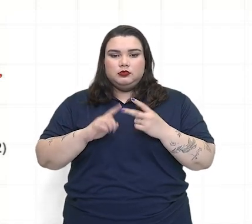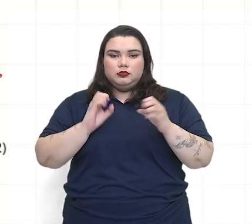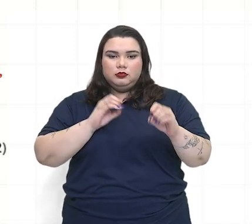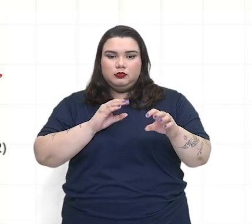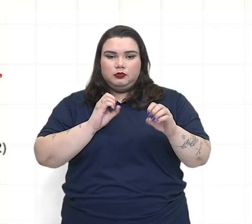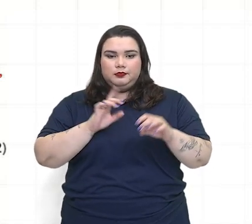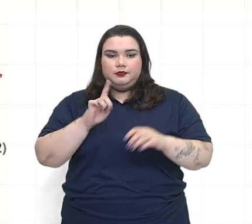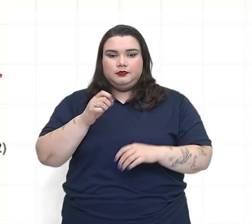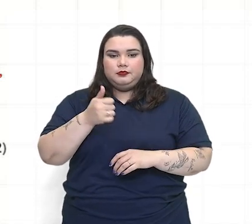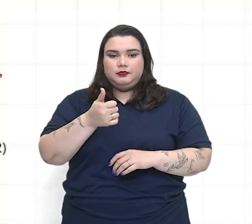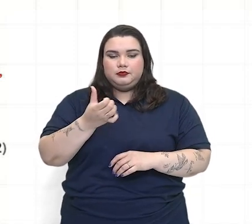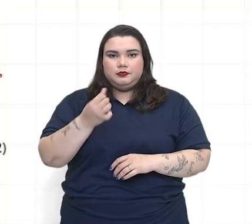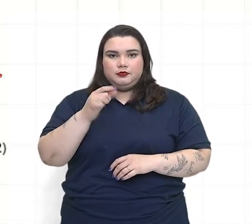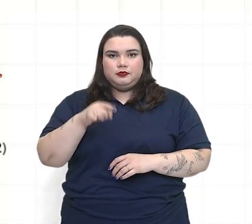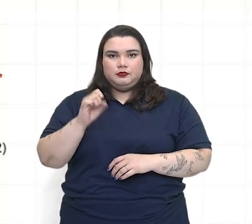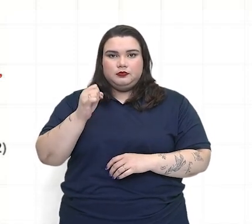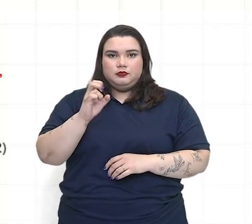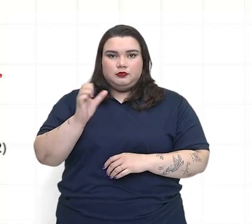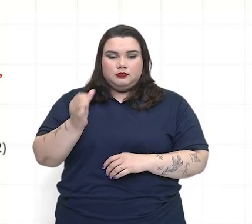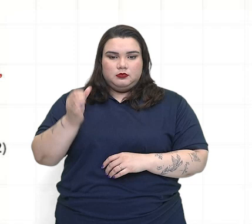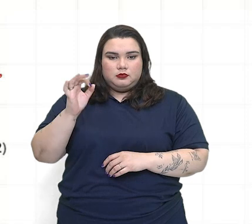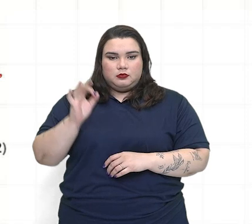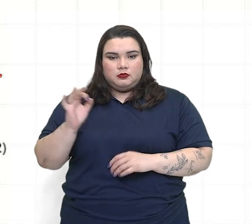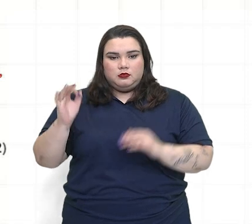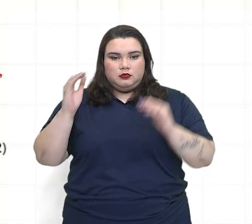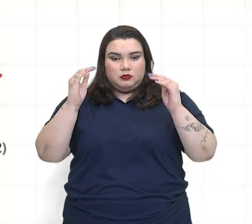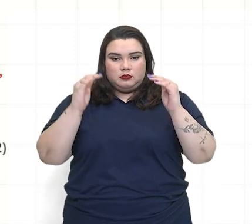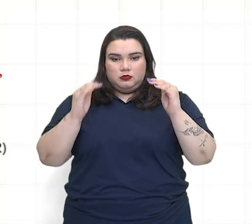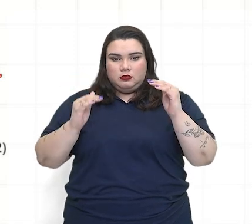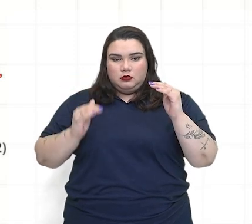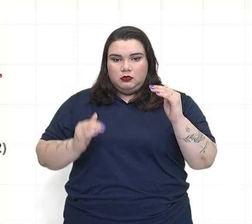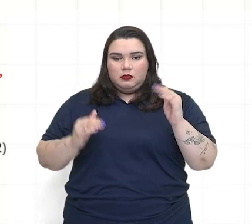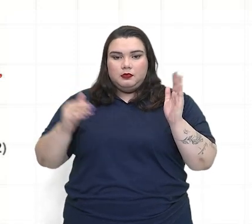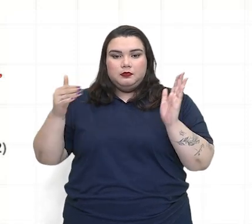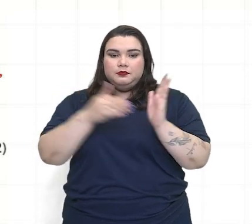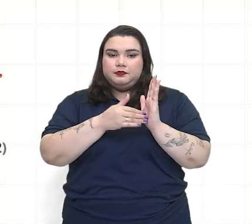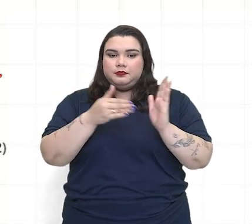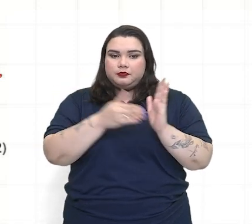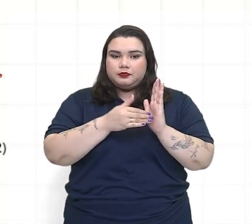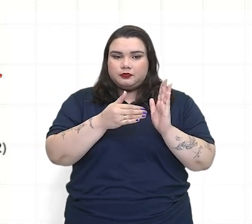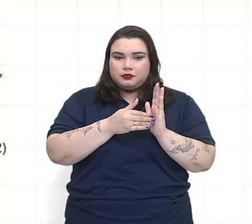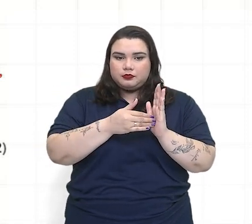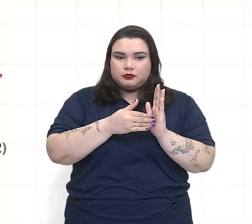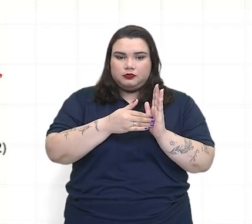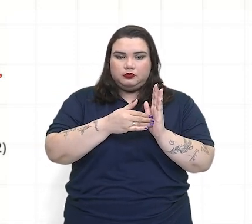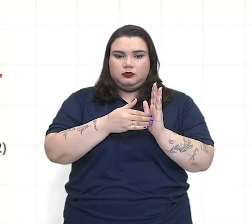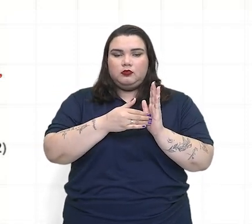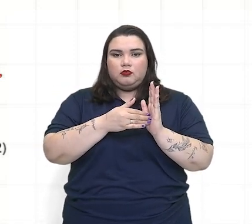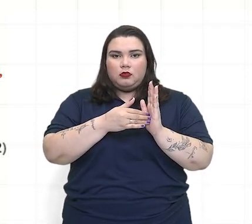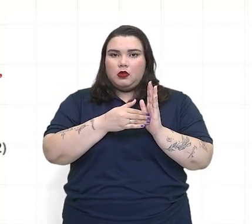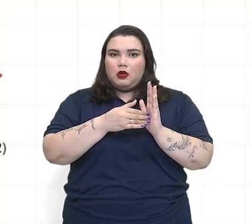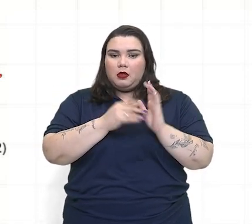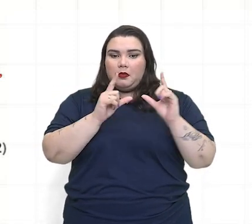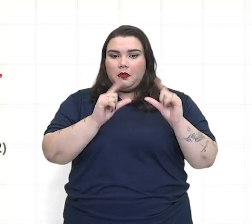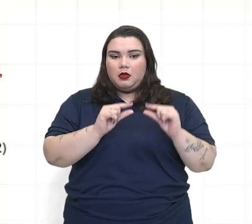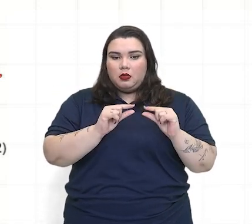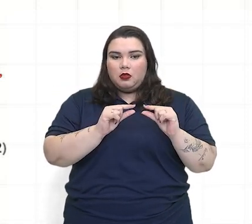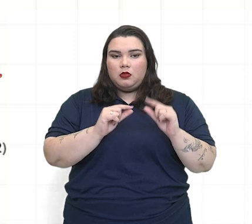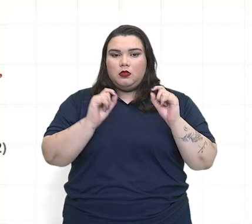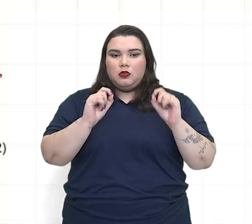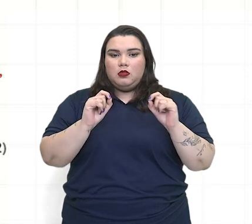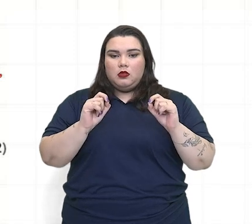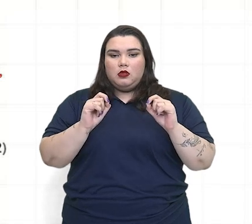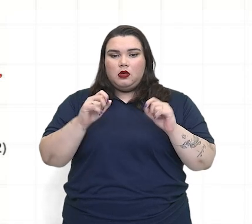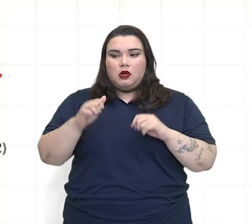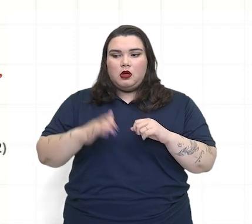com 16,86% e assim sucessivamente, até chegar a menor região, né, que é a